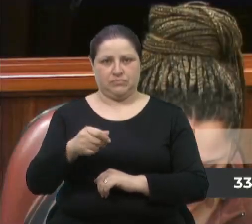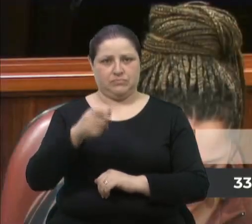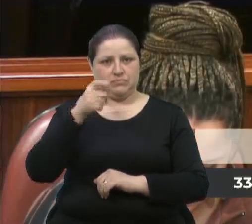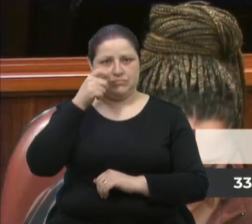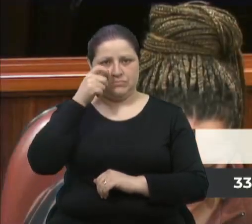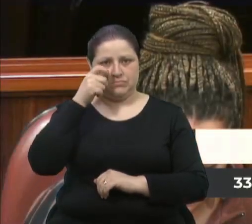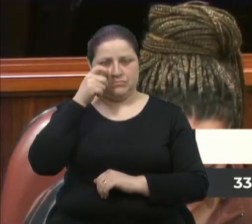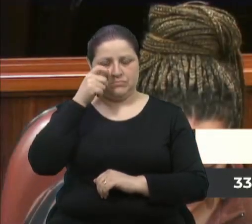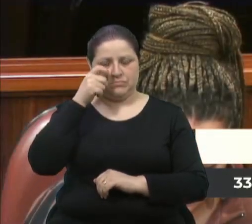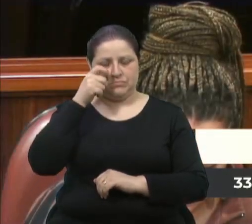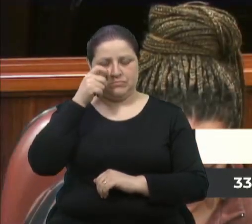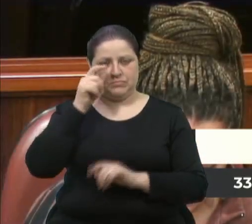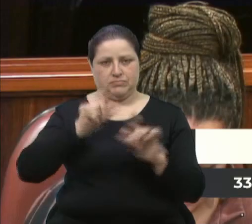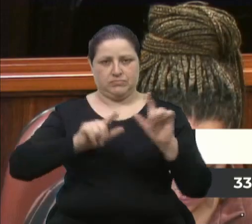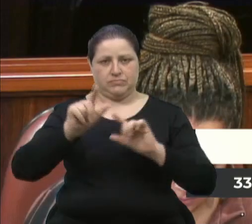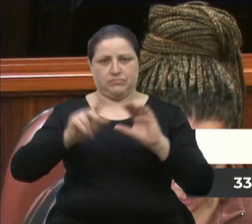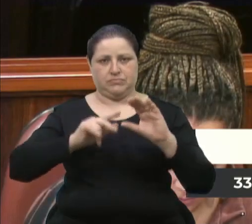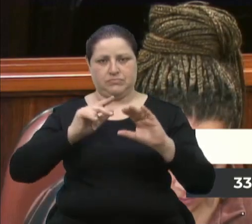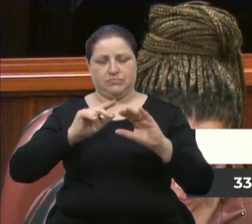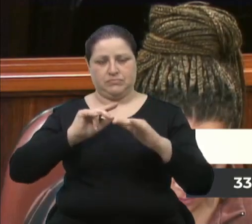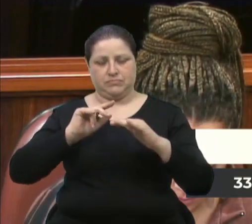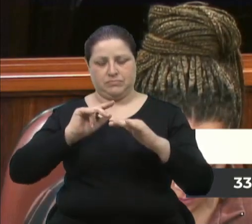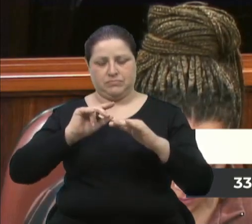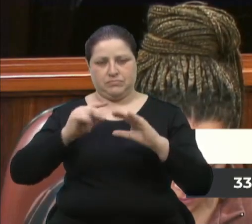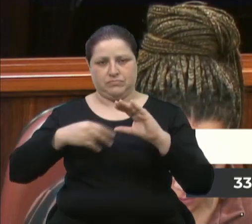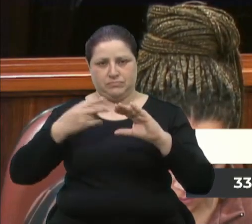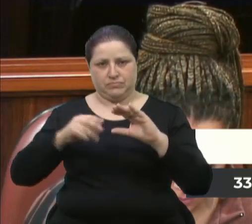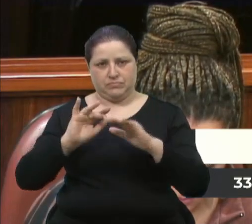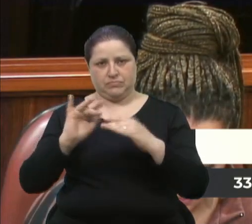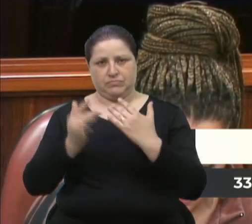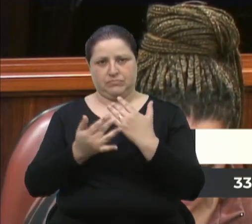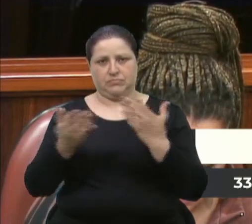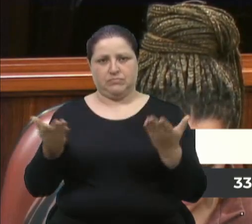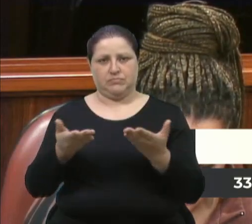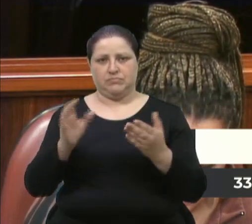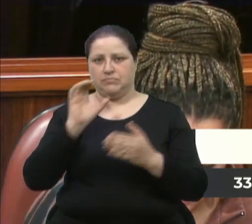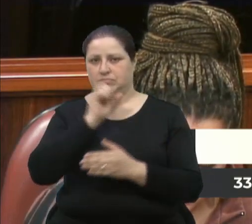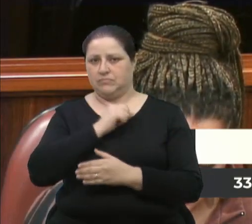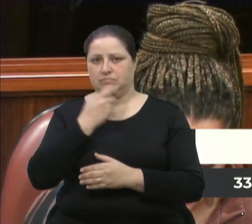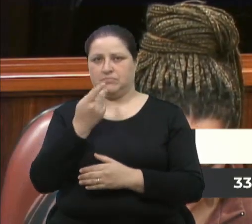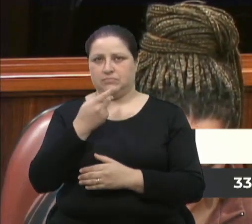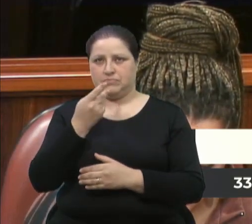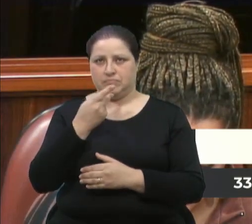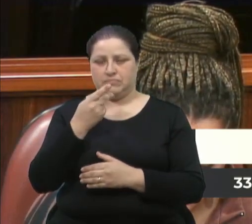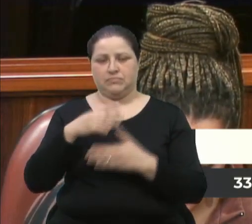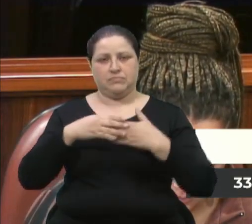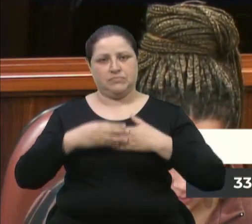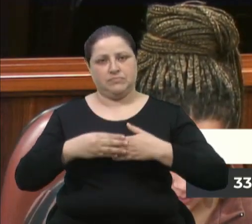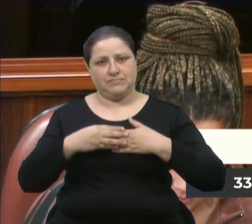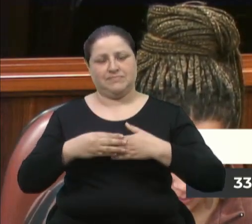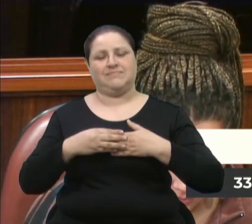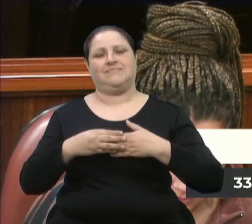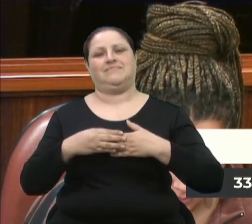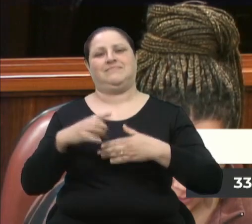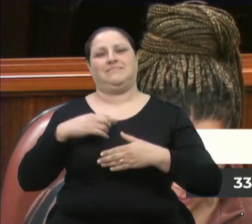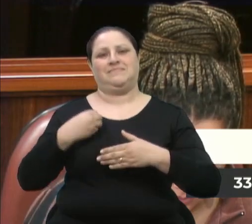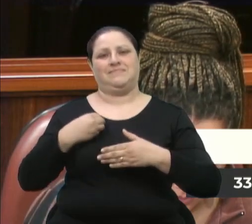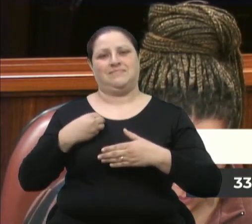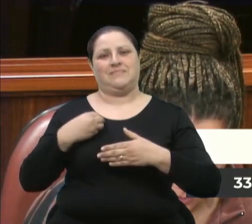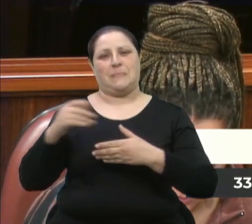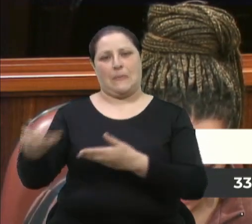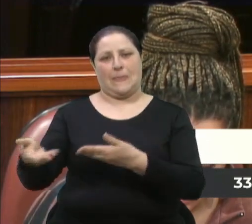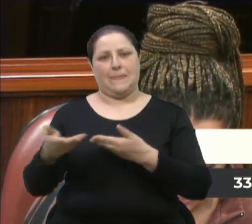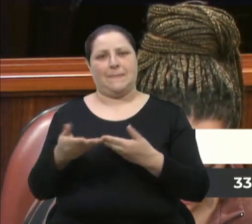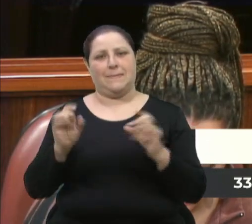acompanham pela TV Câmara e redes sociais. Eu uso esse espaço breve aqui para saudar. Hoje nós temos uma visita